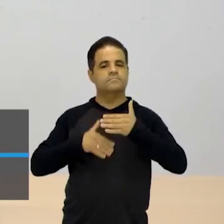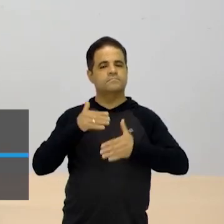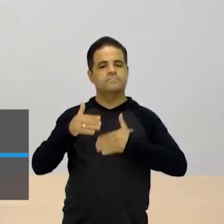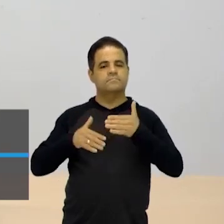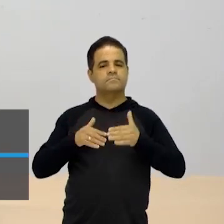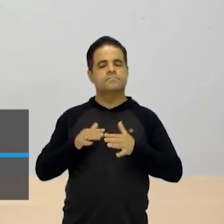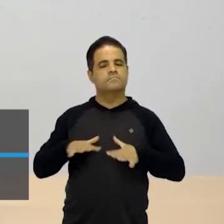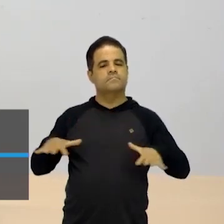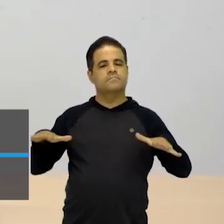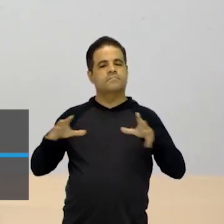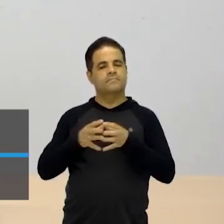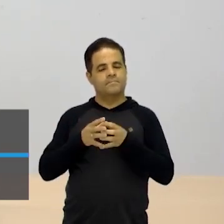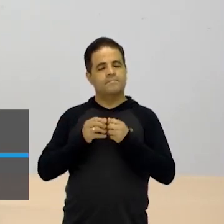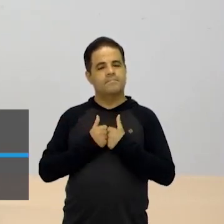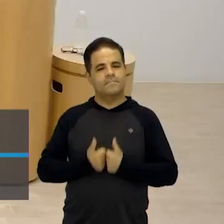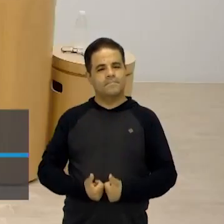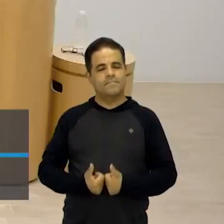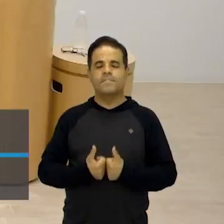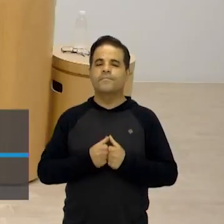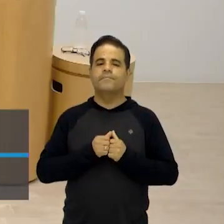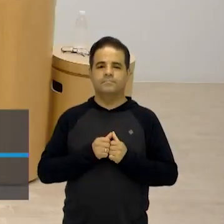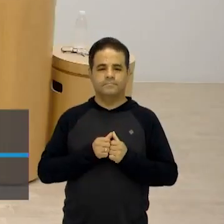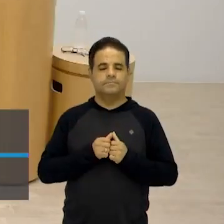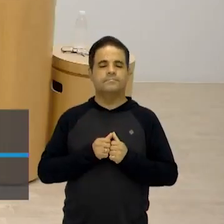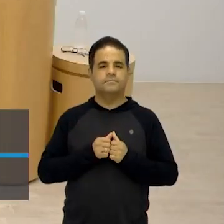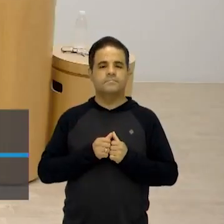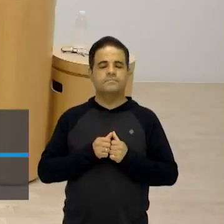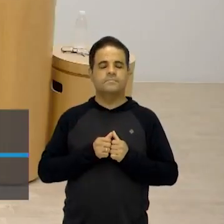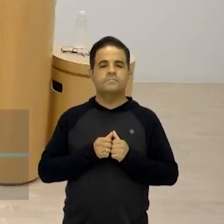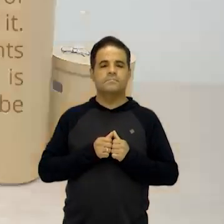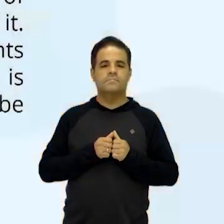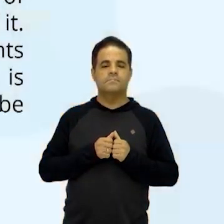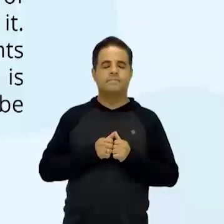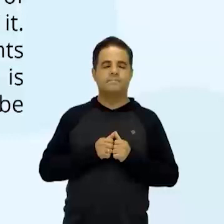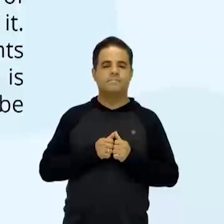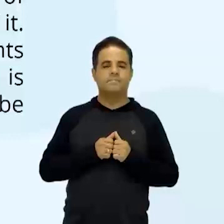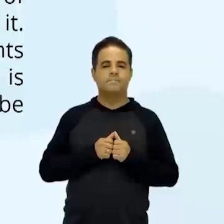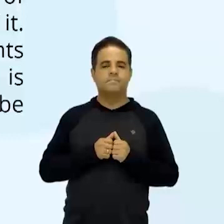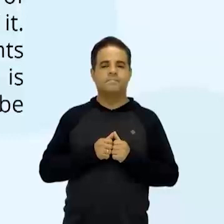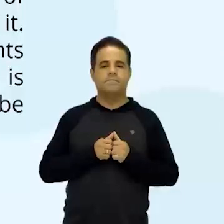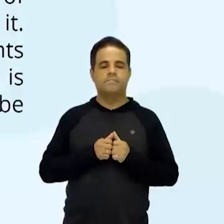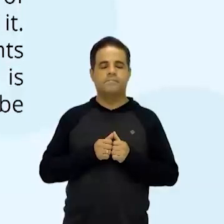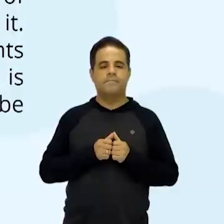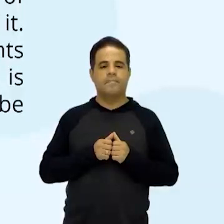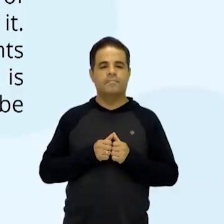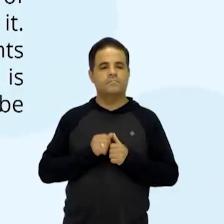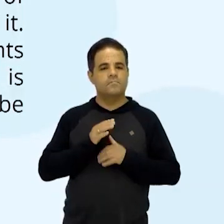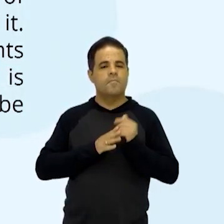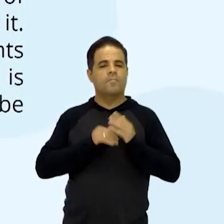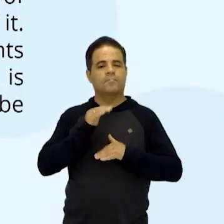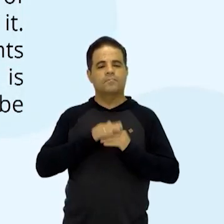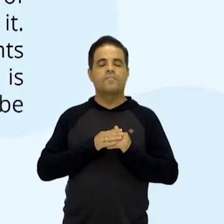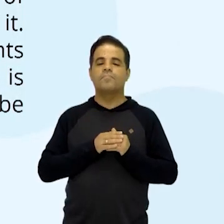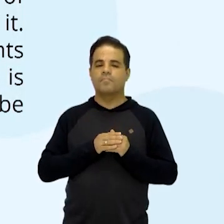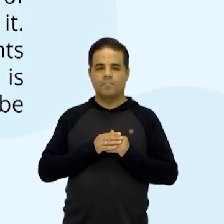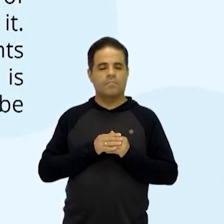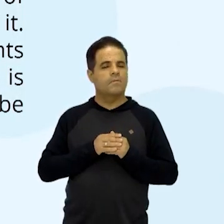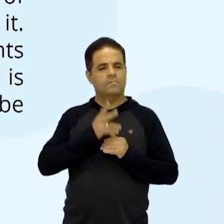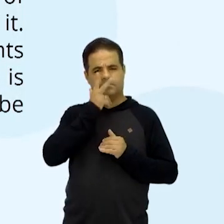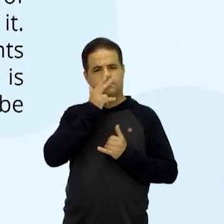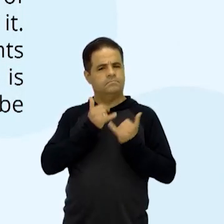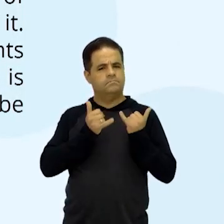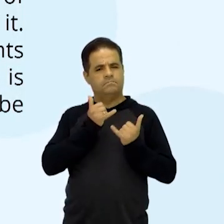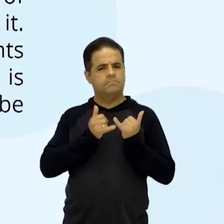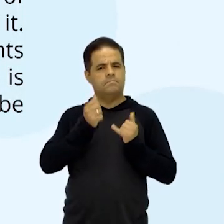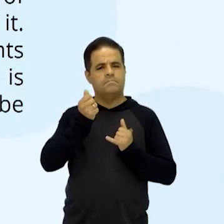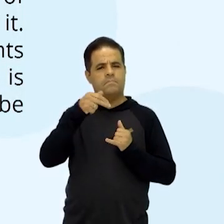invulnerable. Ok, so there we go, let's check it. So, we have their anxiety, que não é tão parecida,